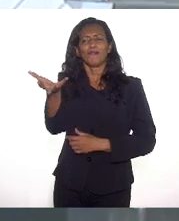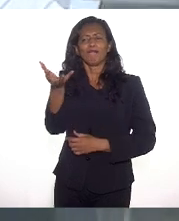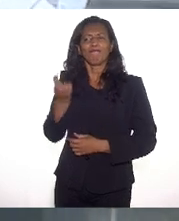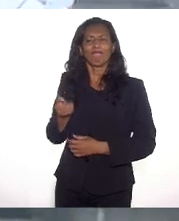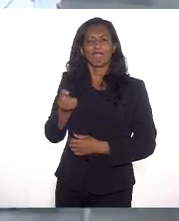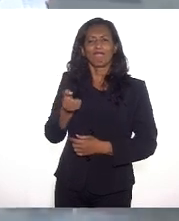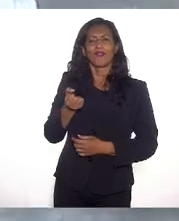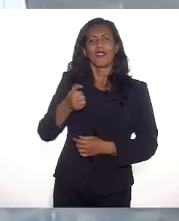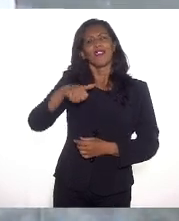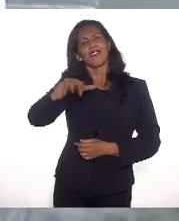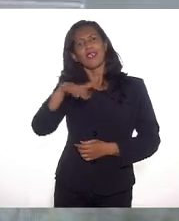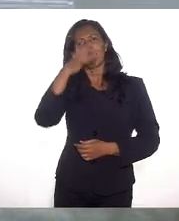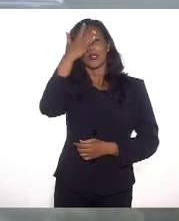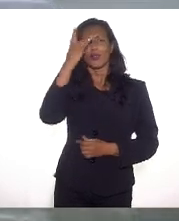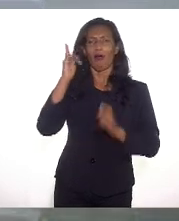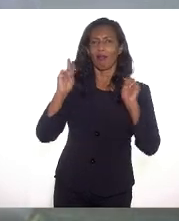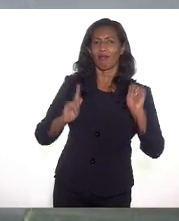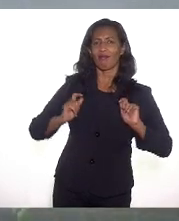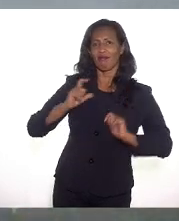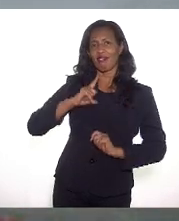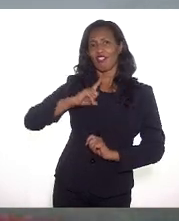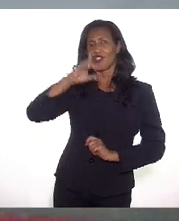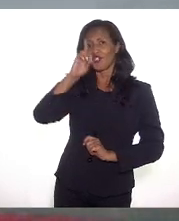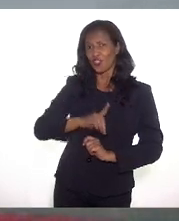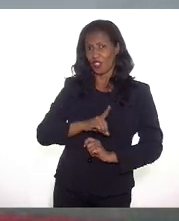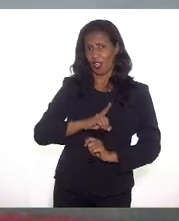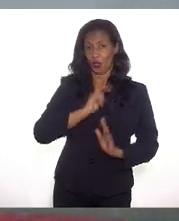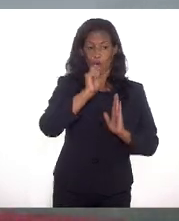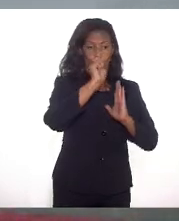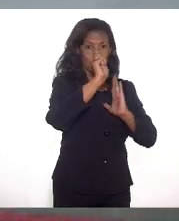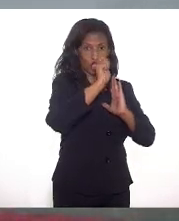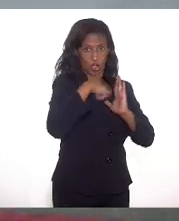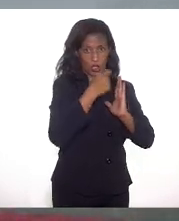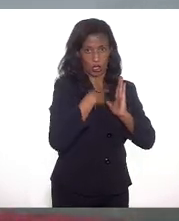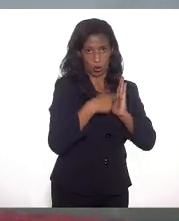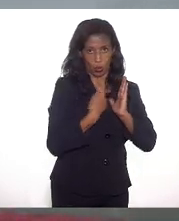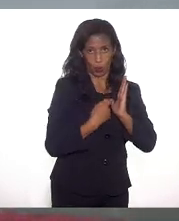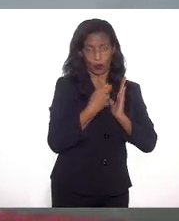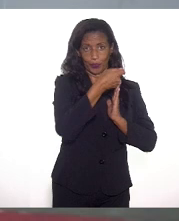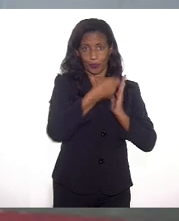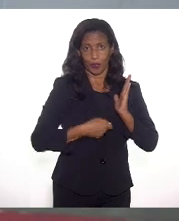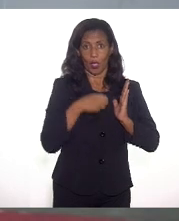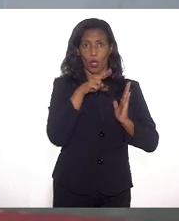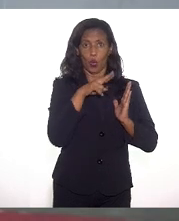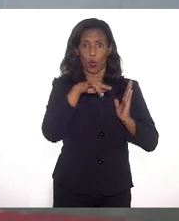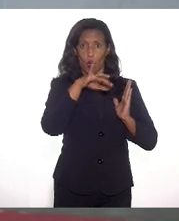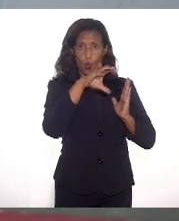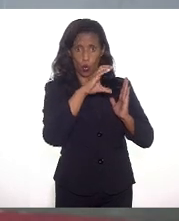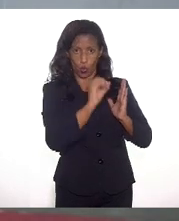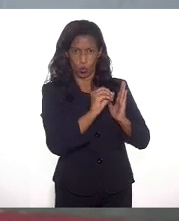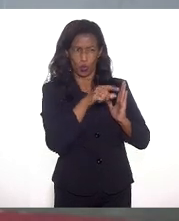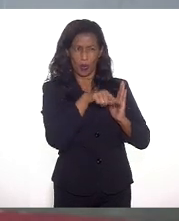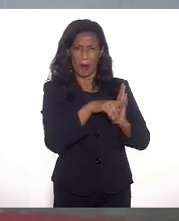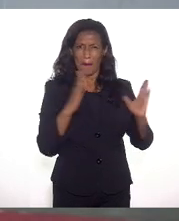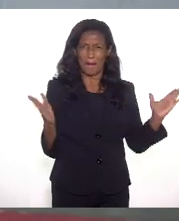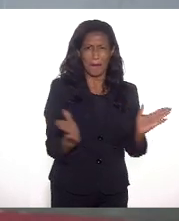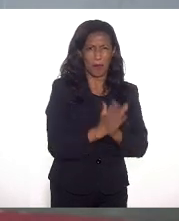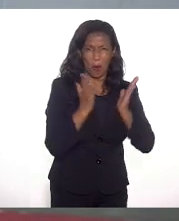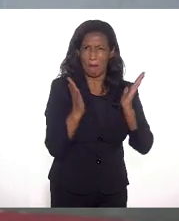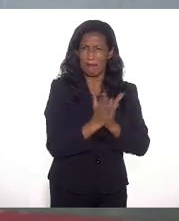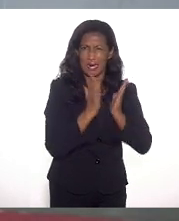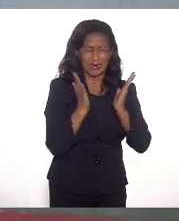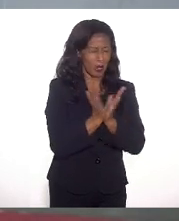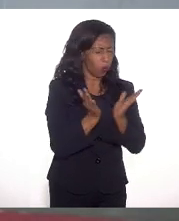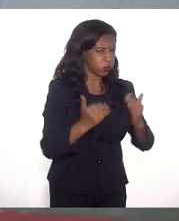pessoas aptas a receber. Inscritos no Cadastro Único nas faixas de pobreza e extrema pobreza,